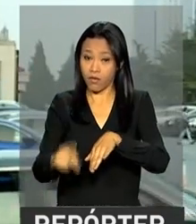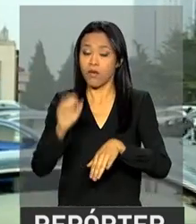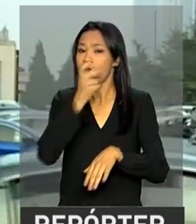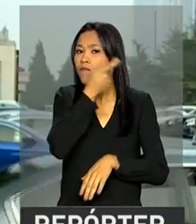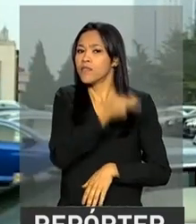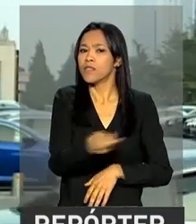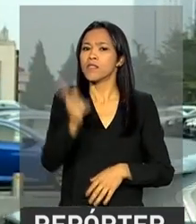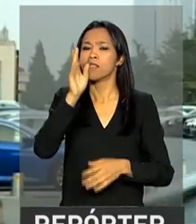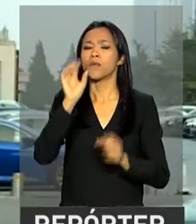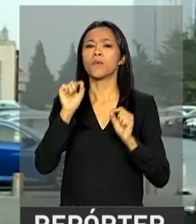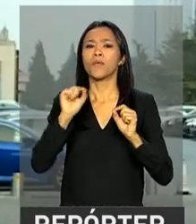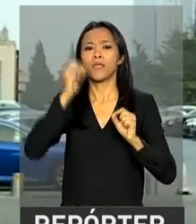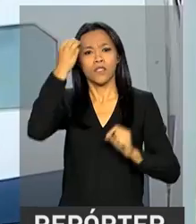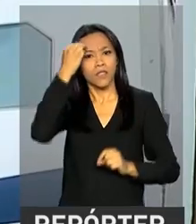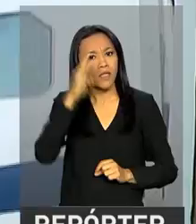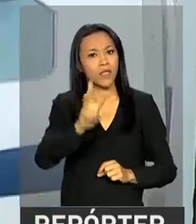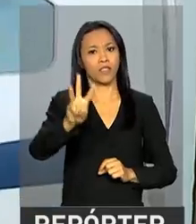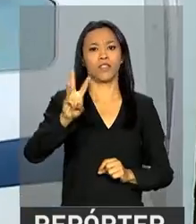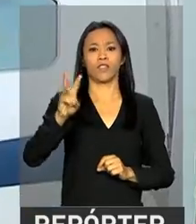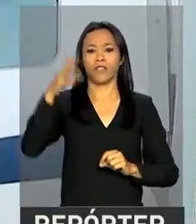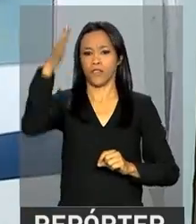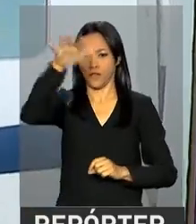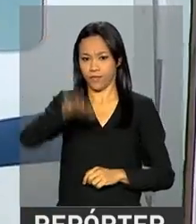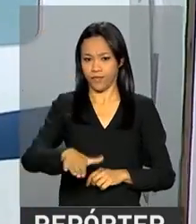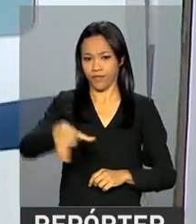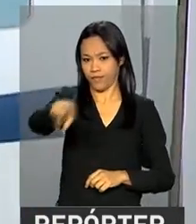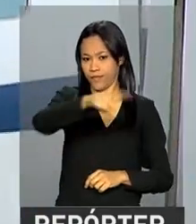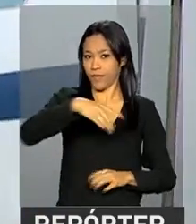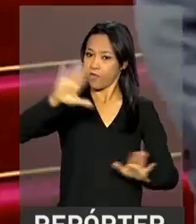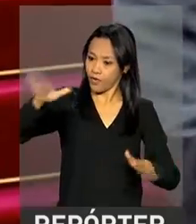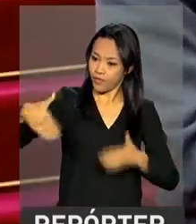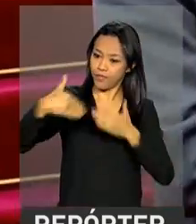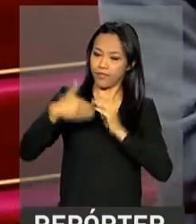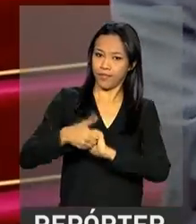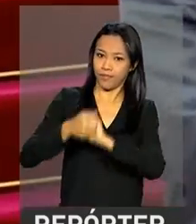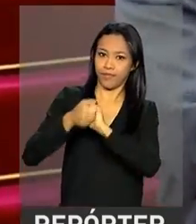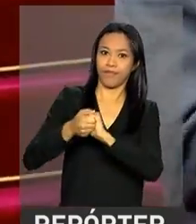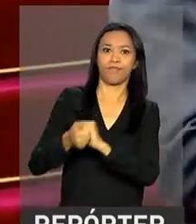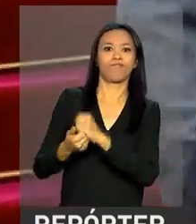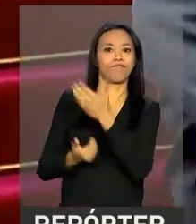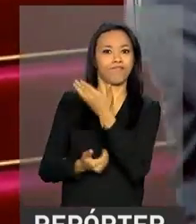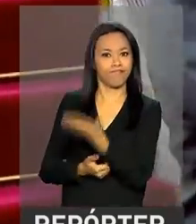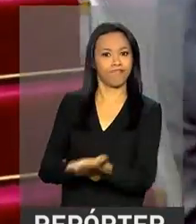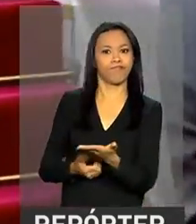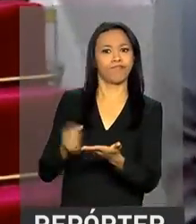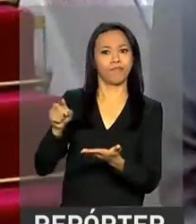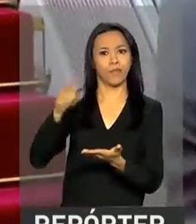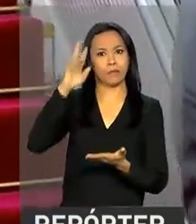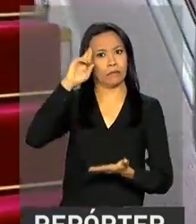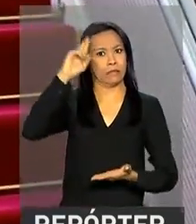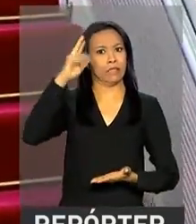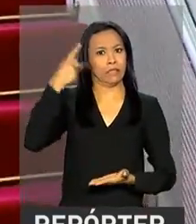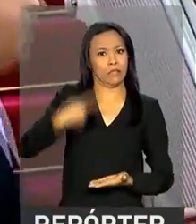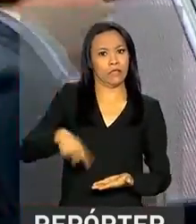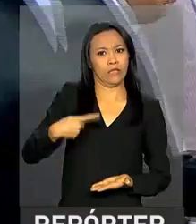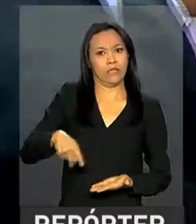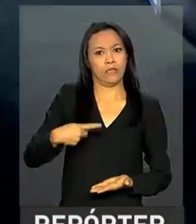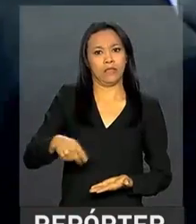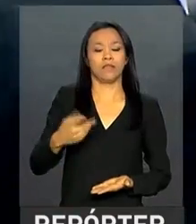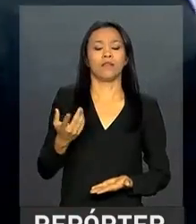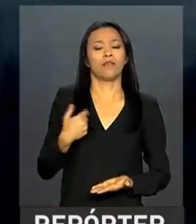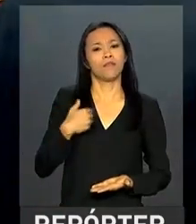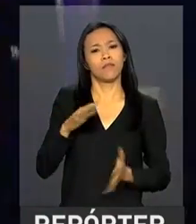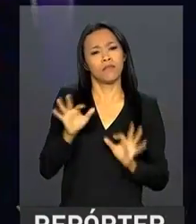visita oficial de 3 dias à cidade e foi recebido no aeroporto da capital por autoridades chinesas em uma